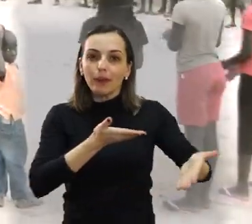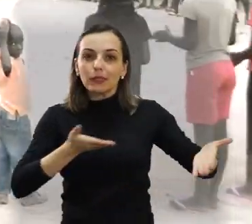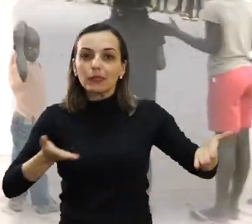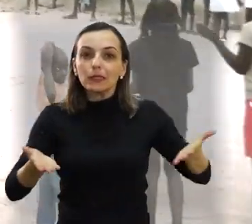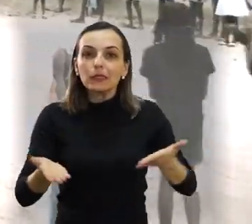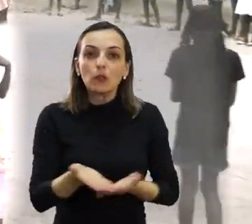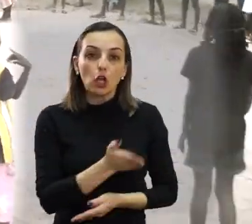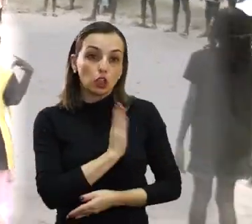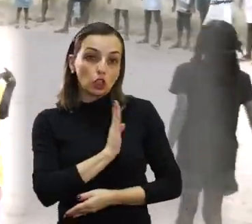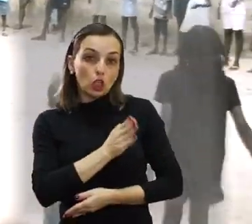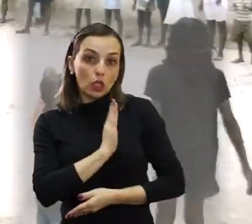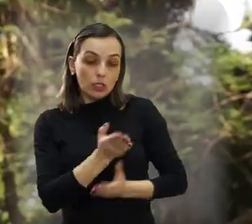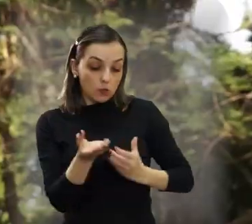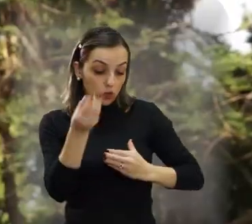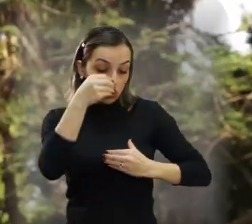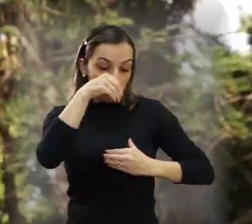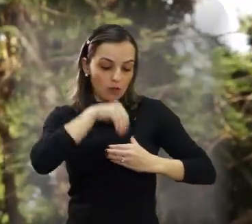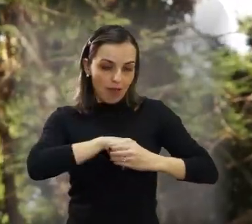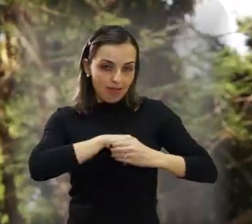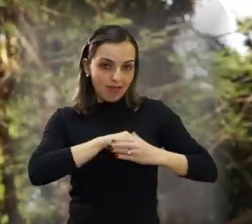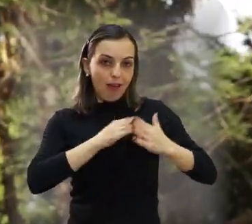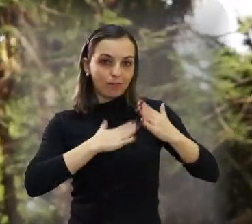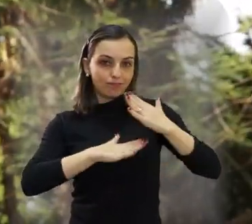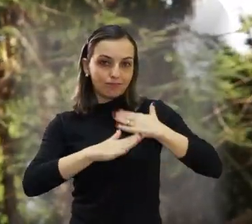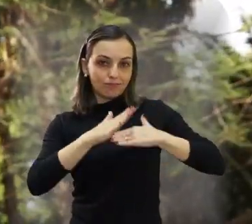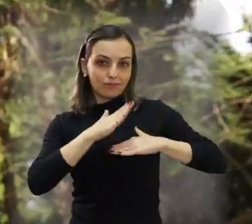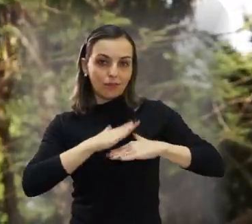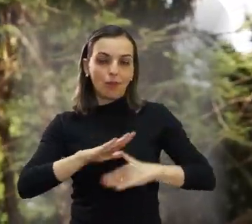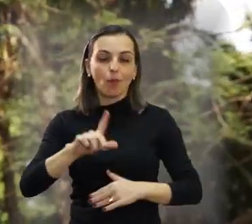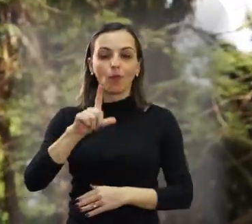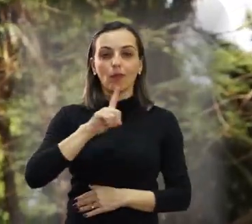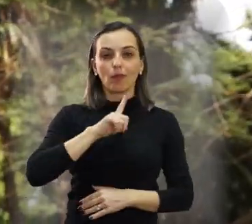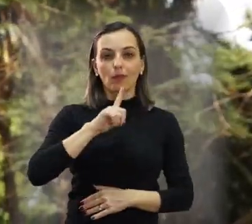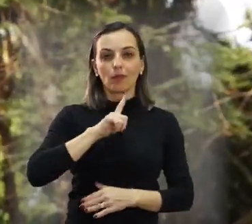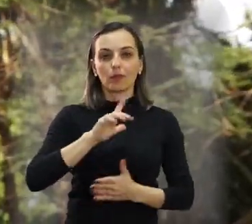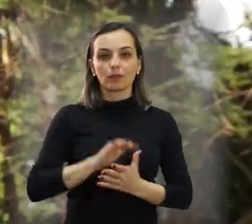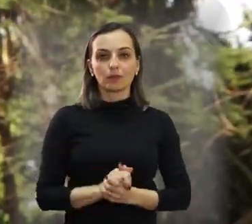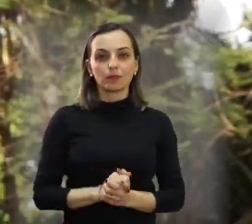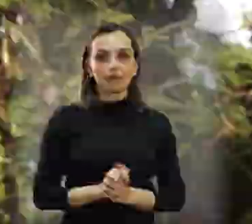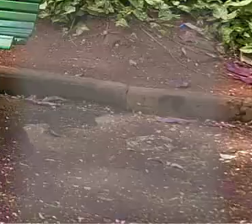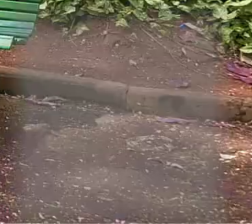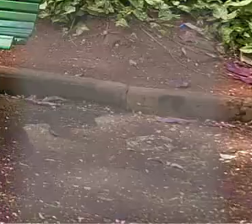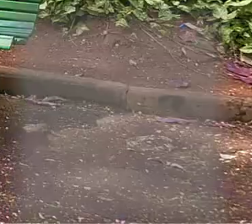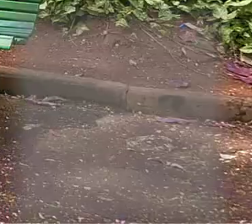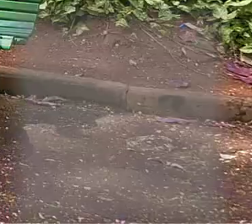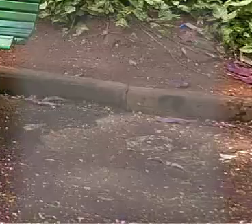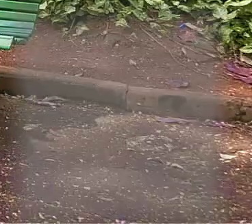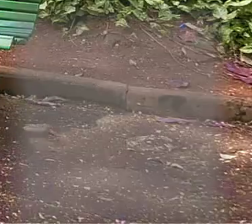paz e com muita serenidade dentro dos seus corações.